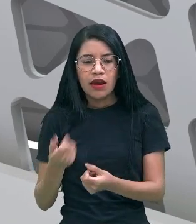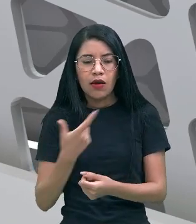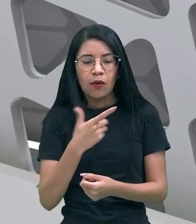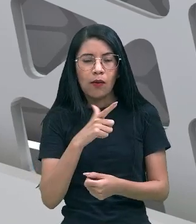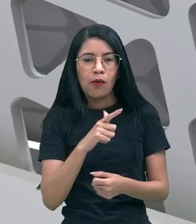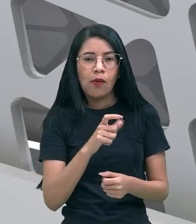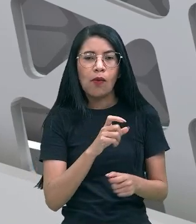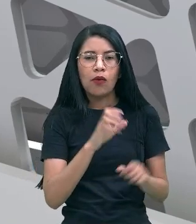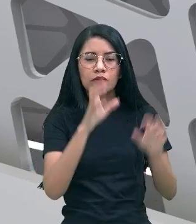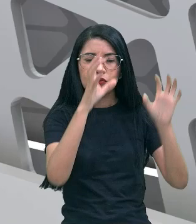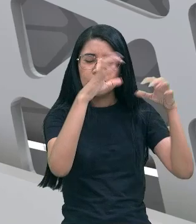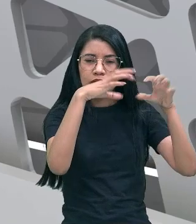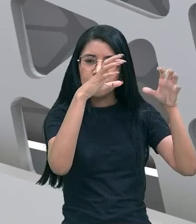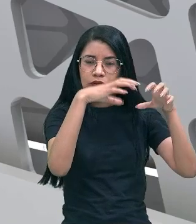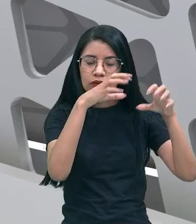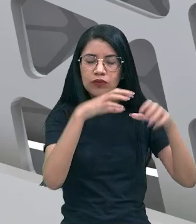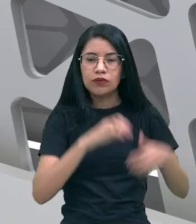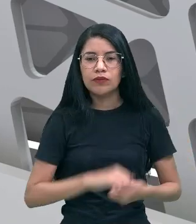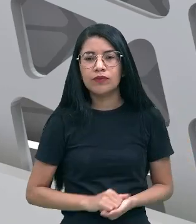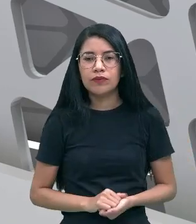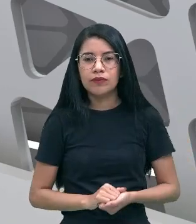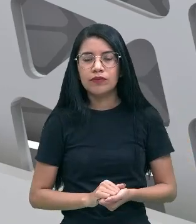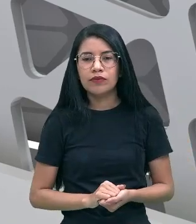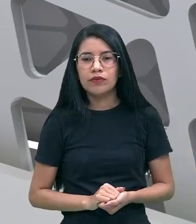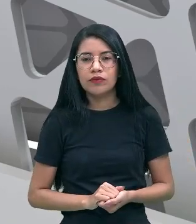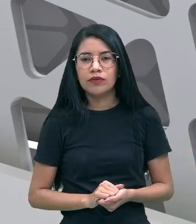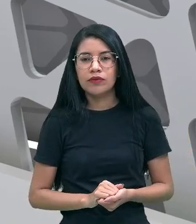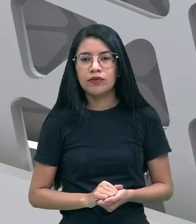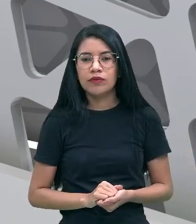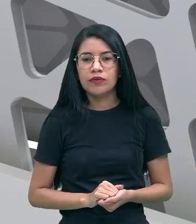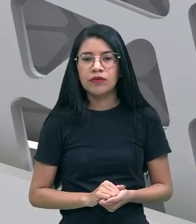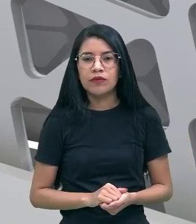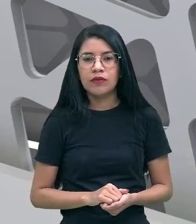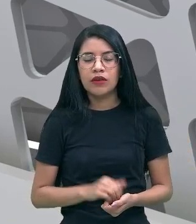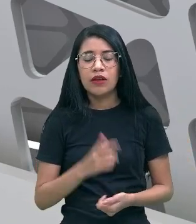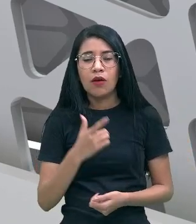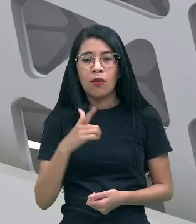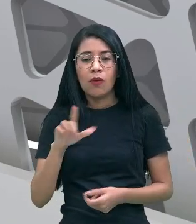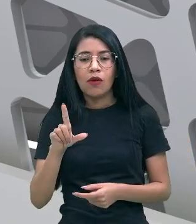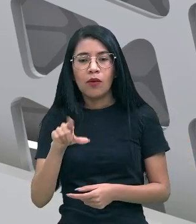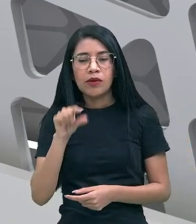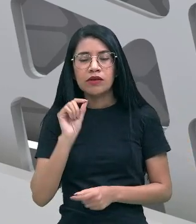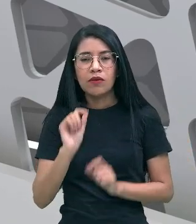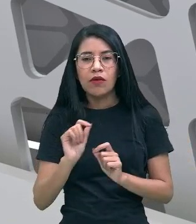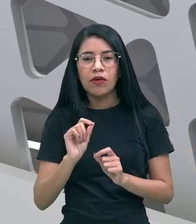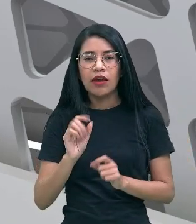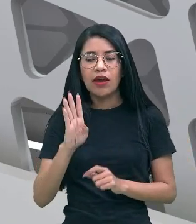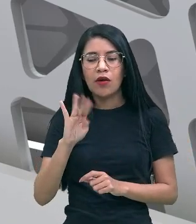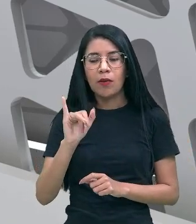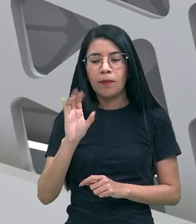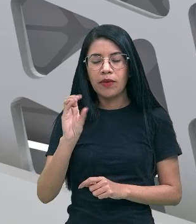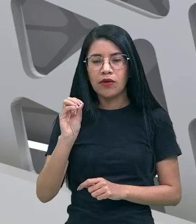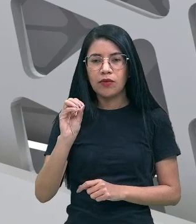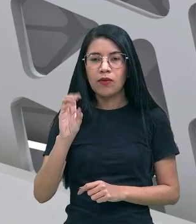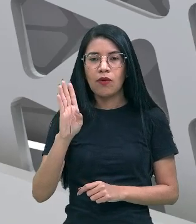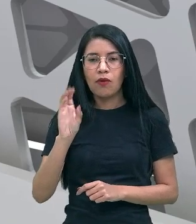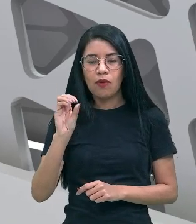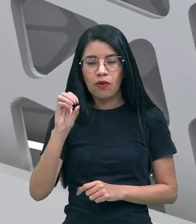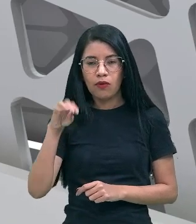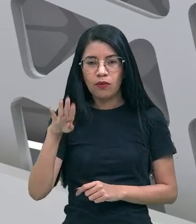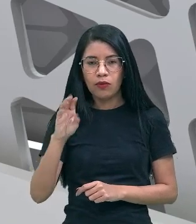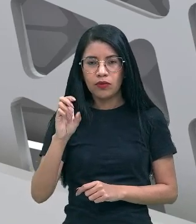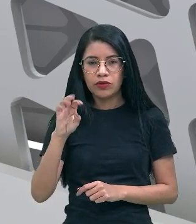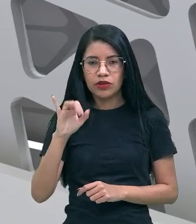muitos problemas com chuva. E uma alternativa a tudo isso são os biocombustíveis, ok?